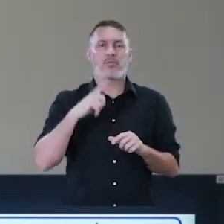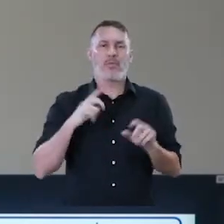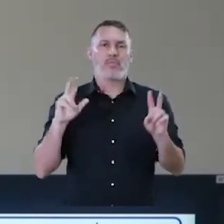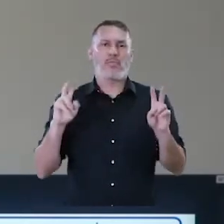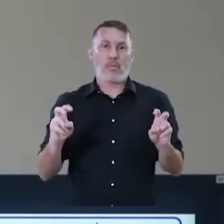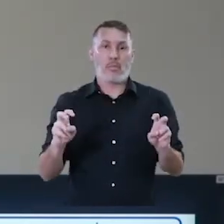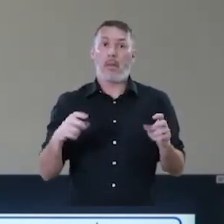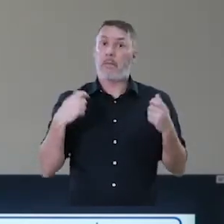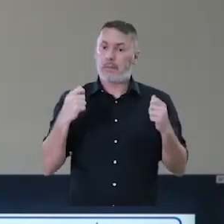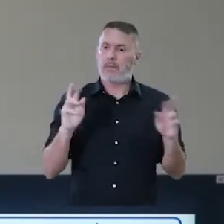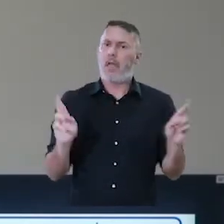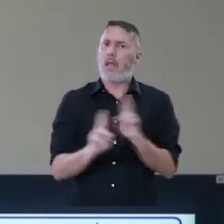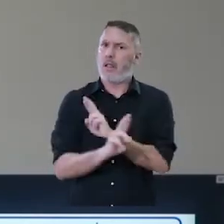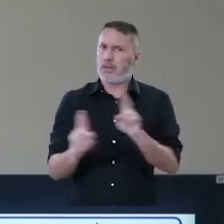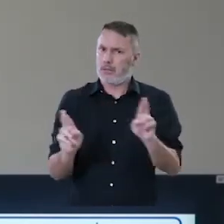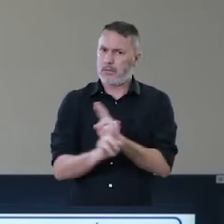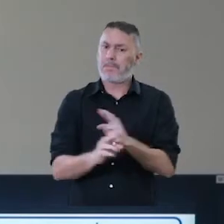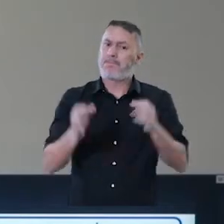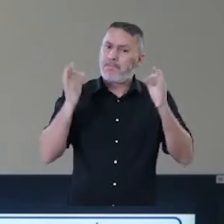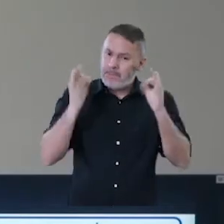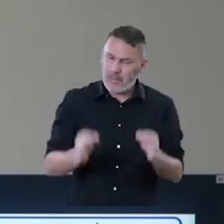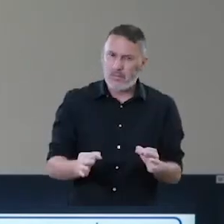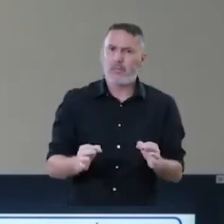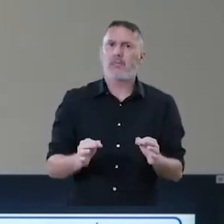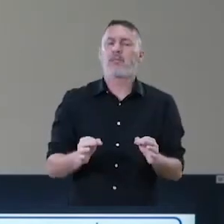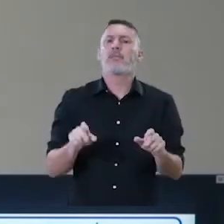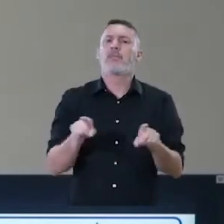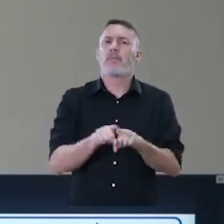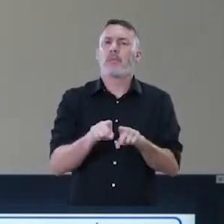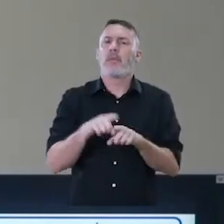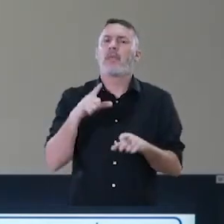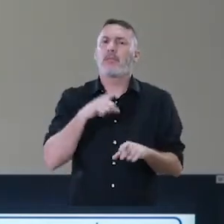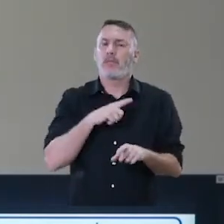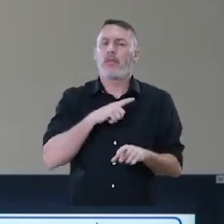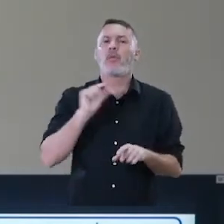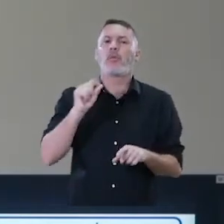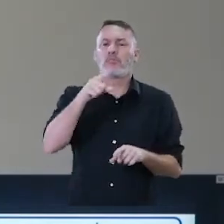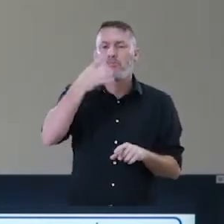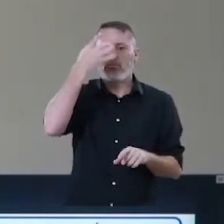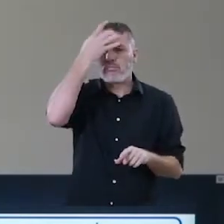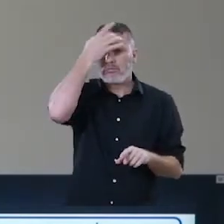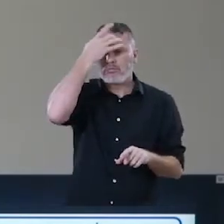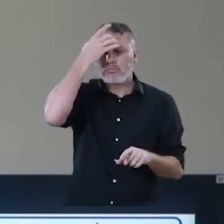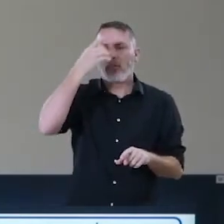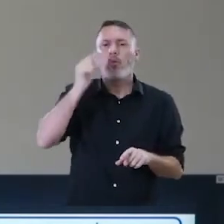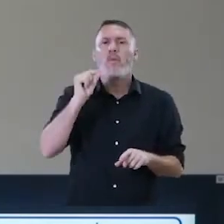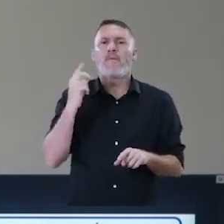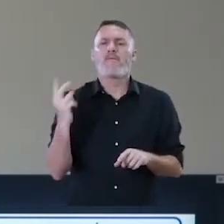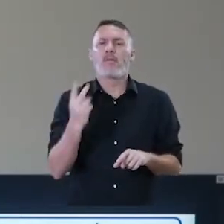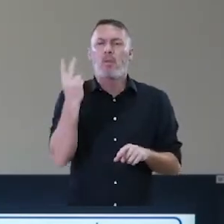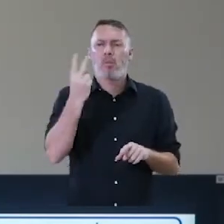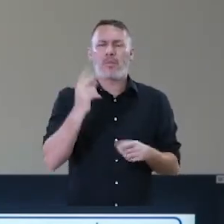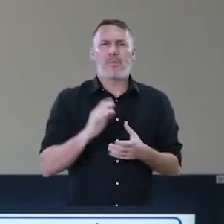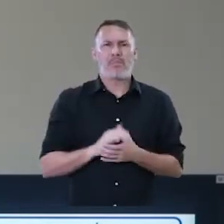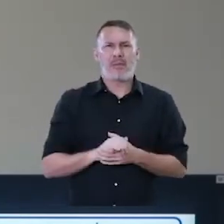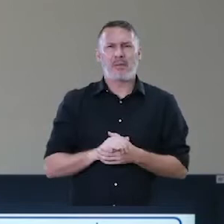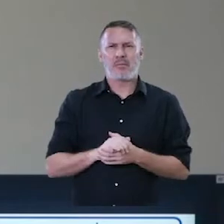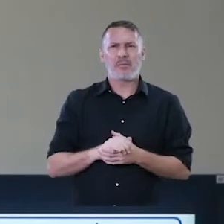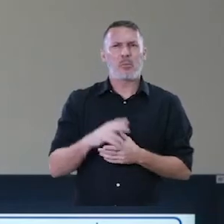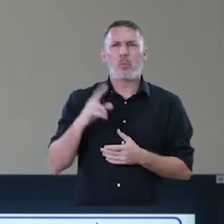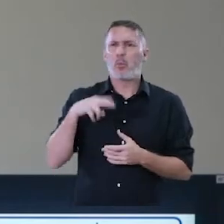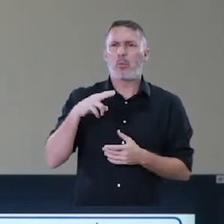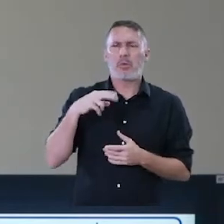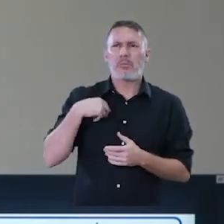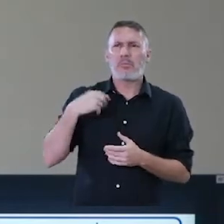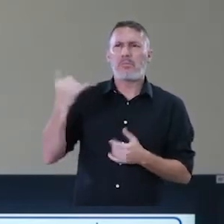precisa estar bem relacionada com o tema e precisa ter juízo de valor. Prof,